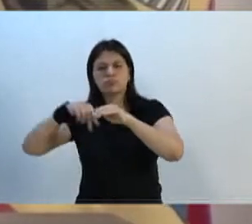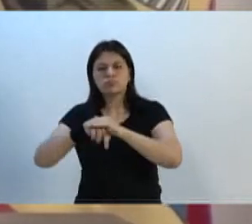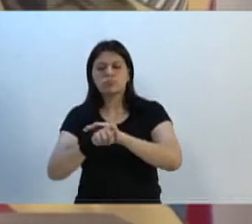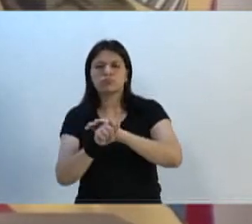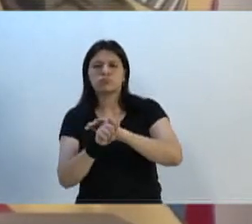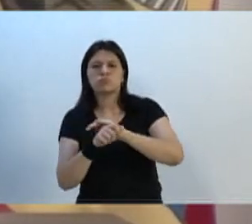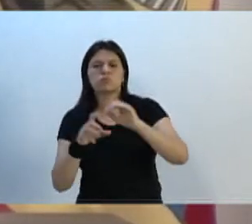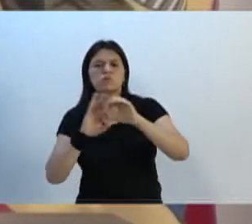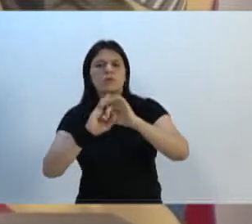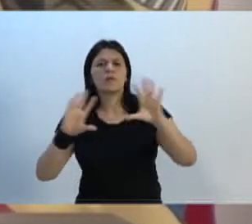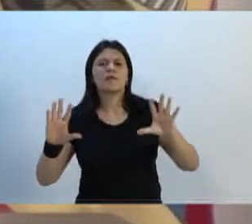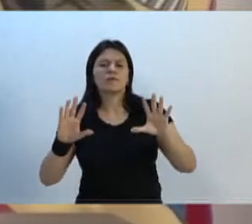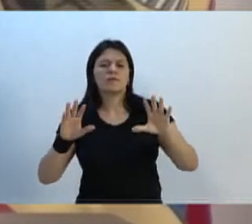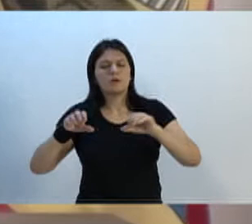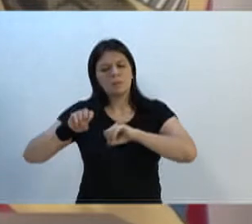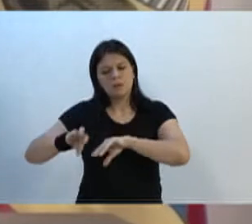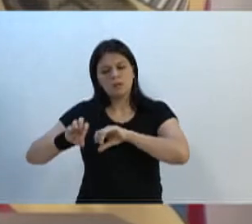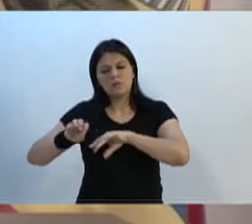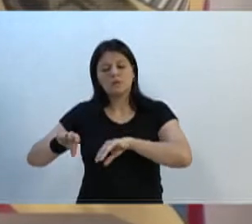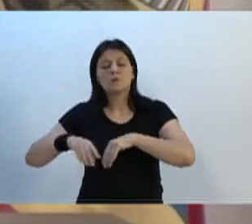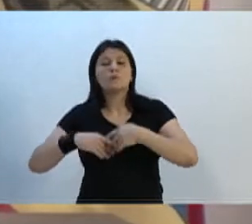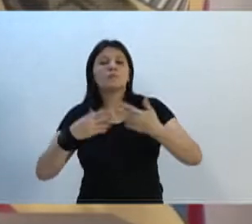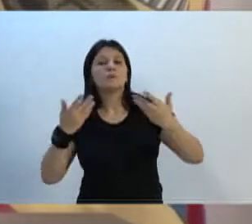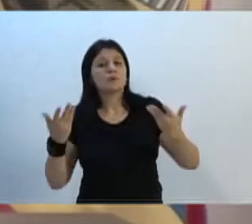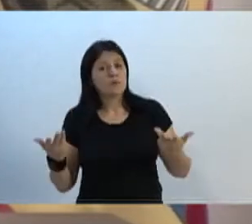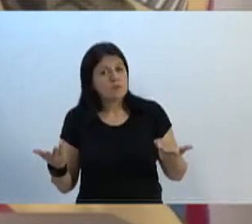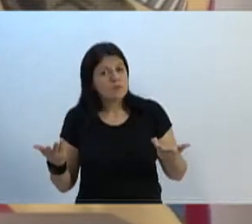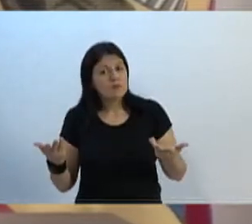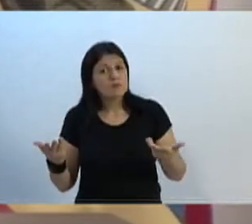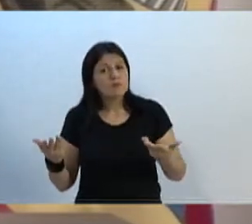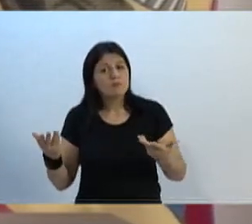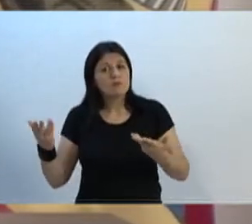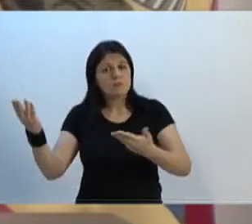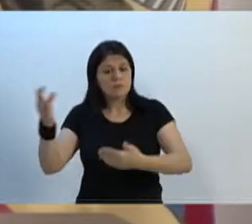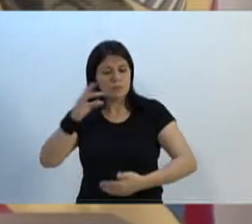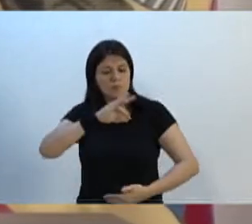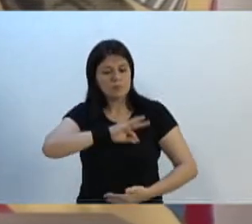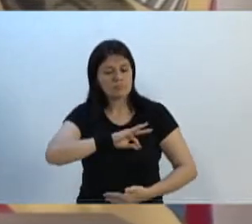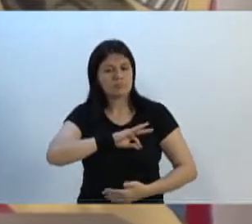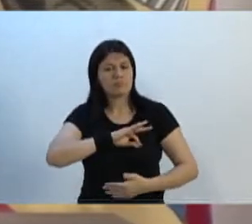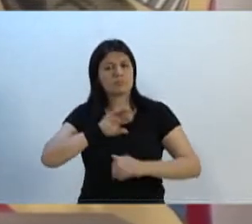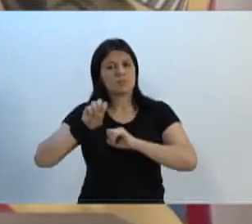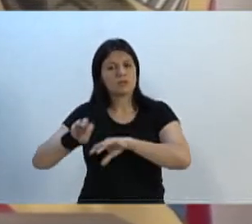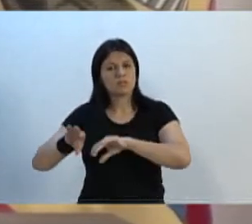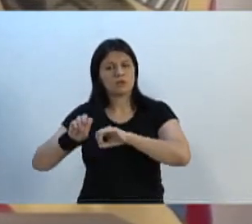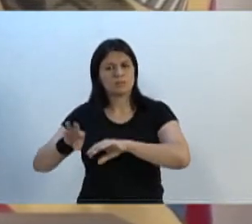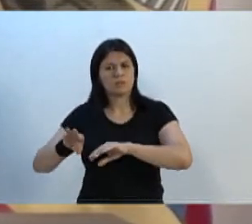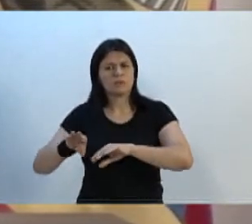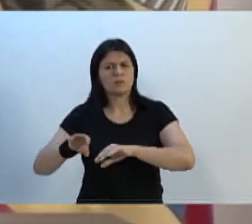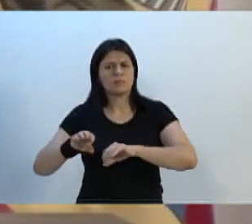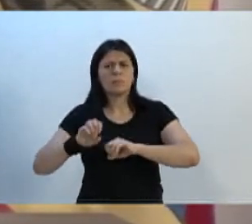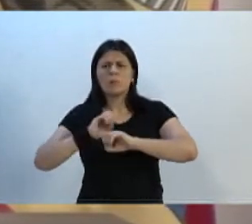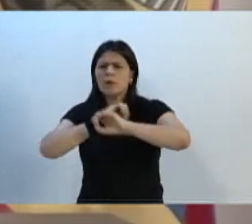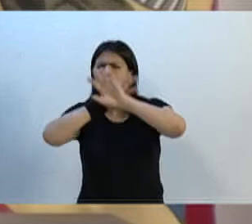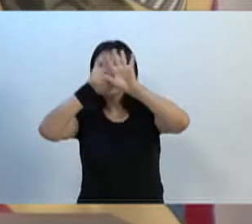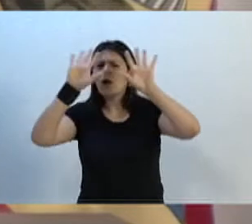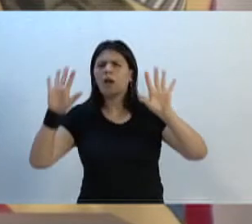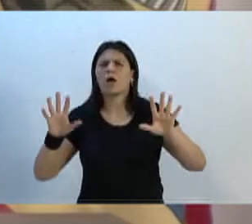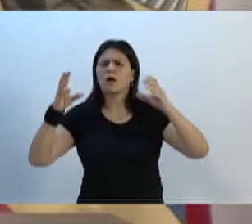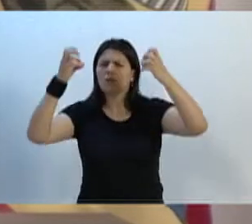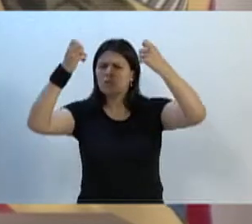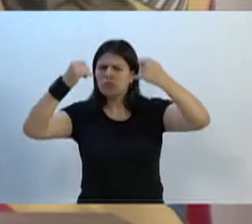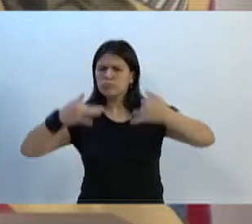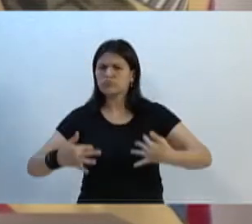por mês para educação e quanto que entra também do salário educação deixar isso bem definido e bem